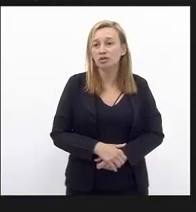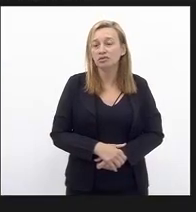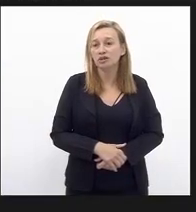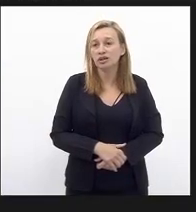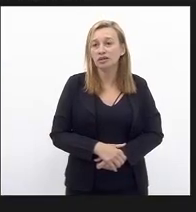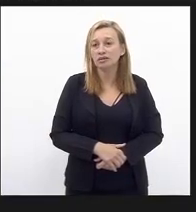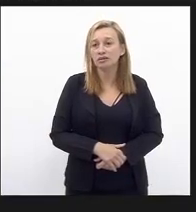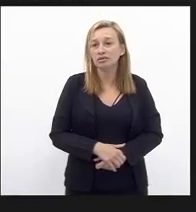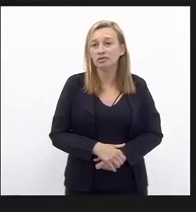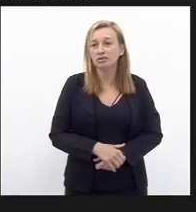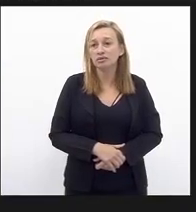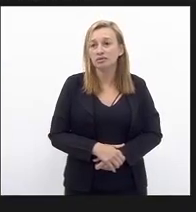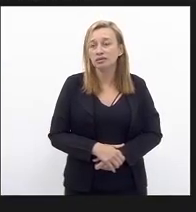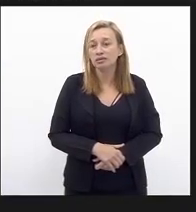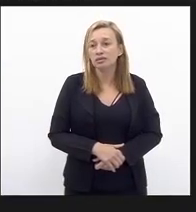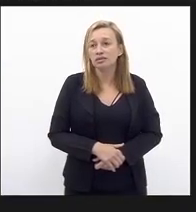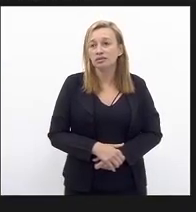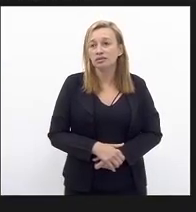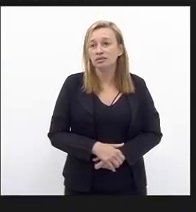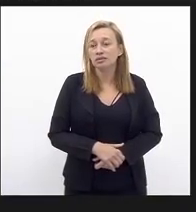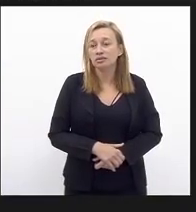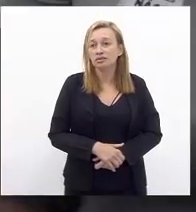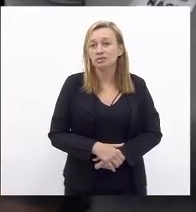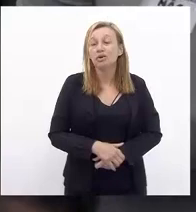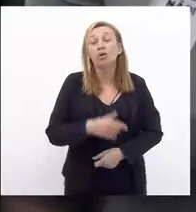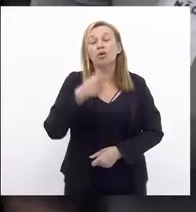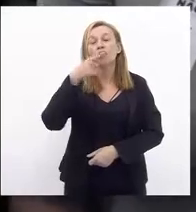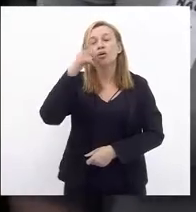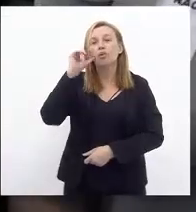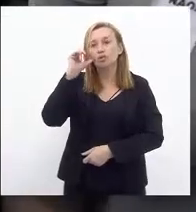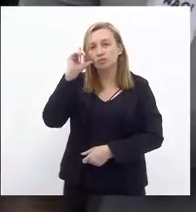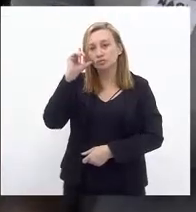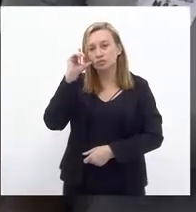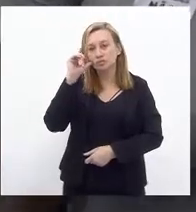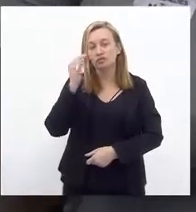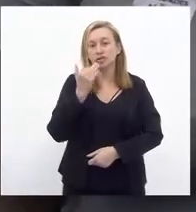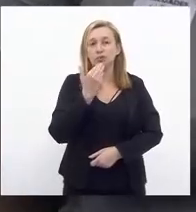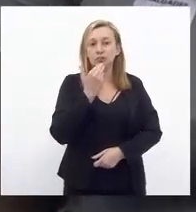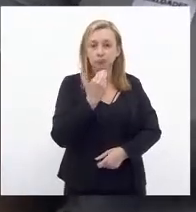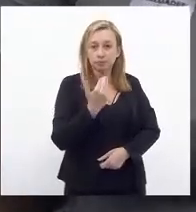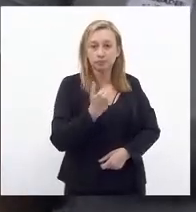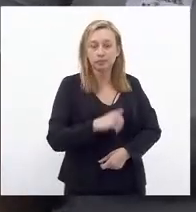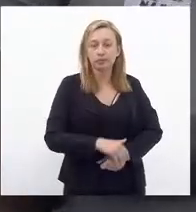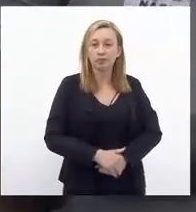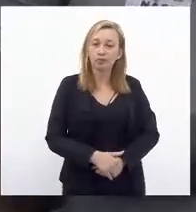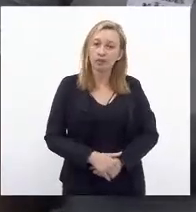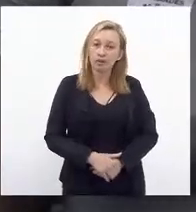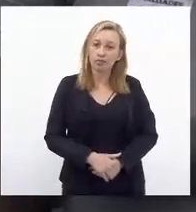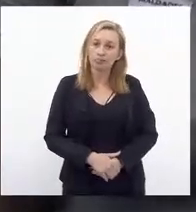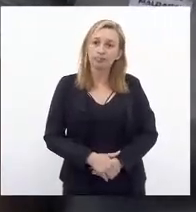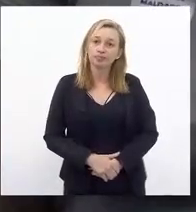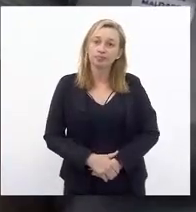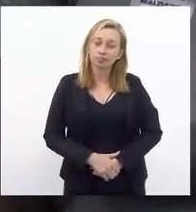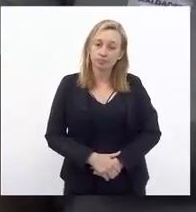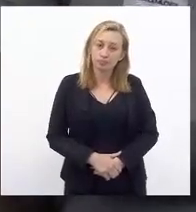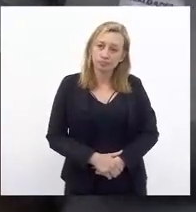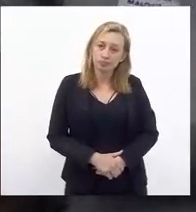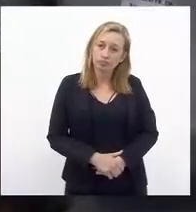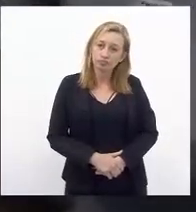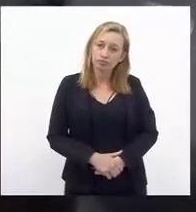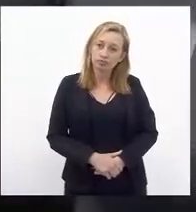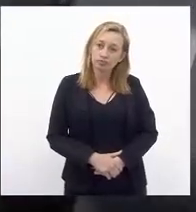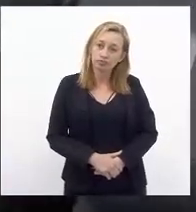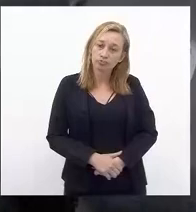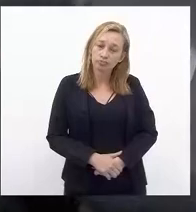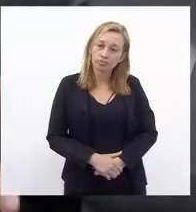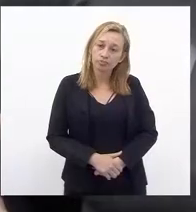E aí E ontem eu fiz uma intervenção e é